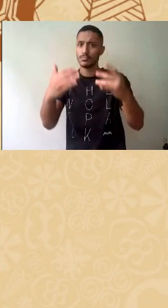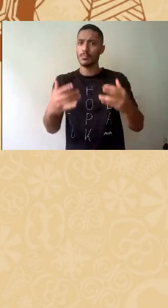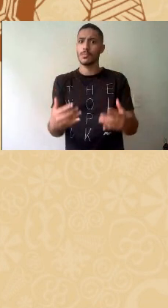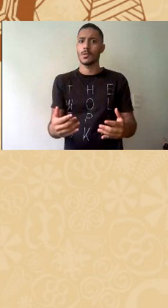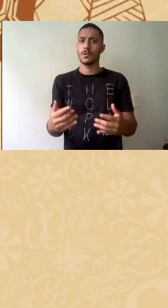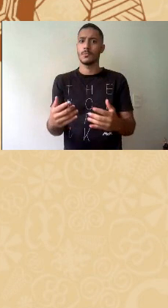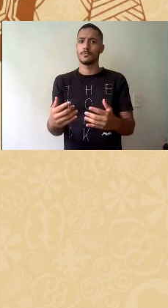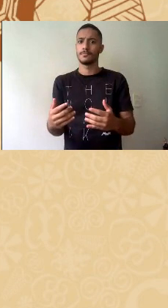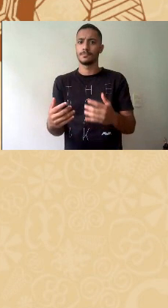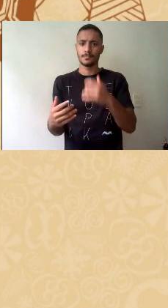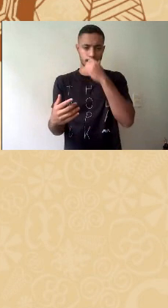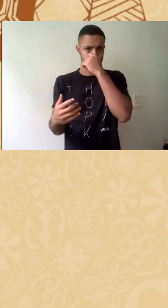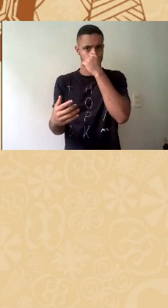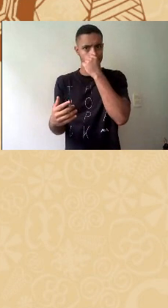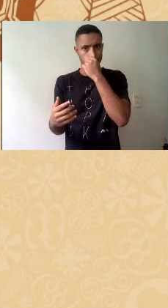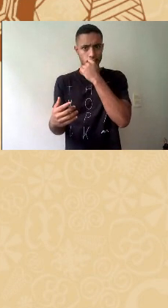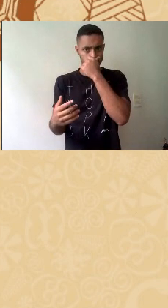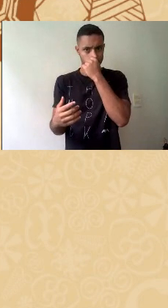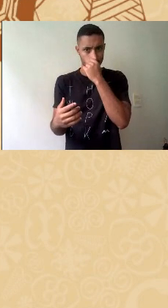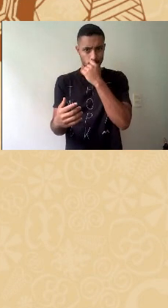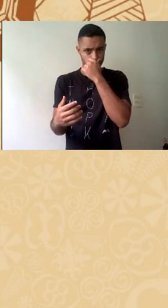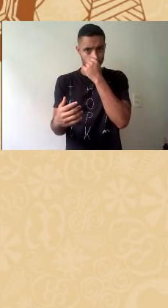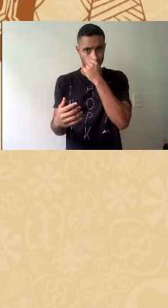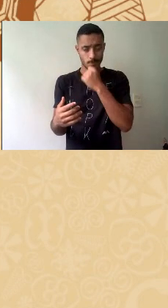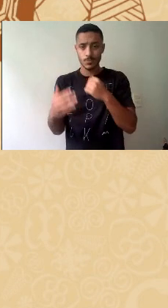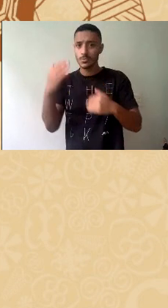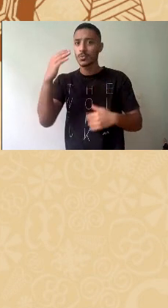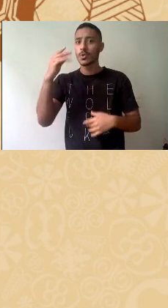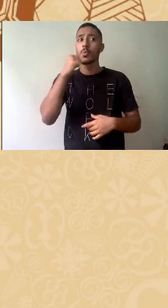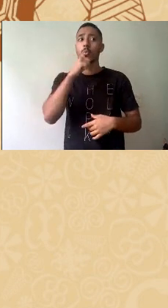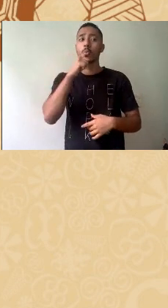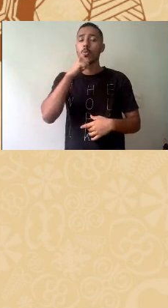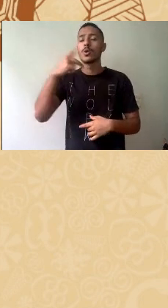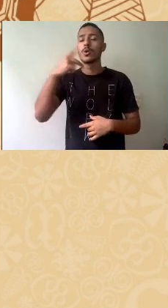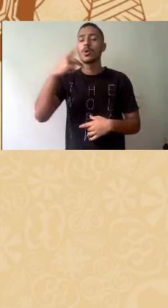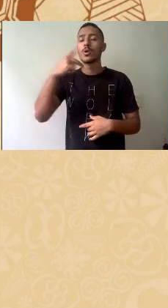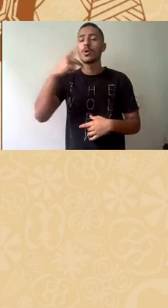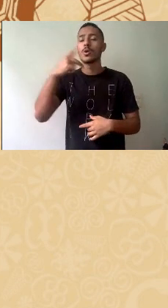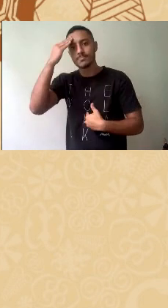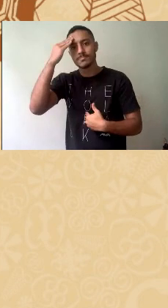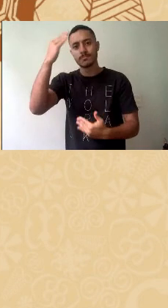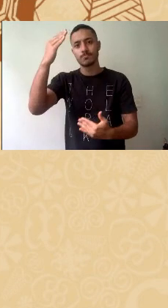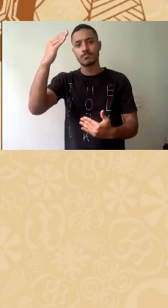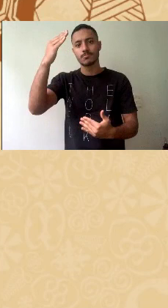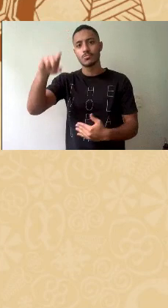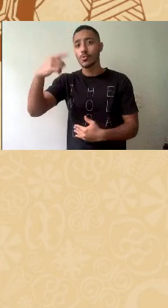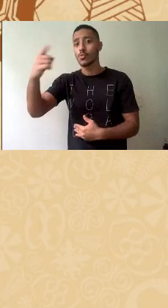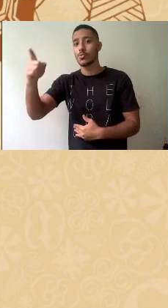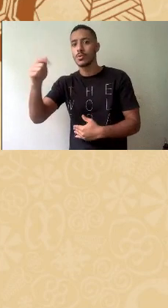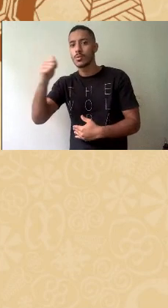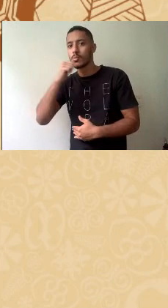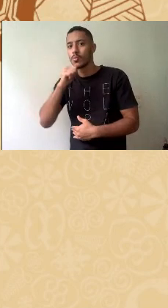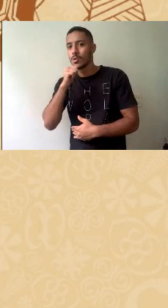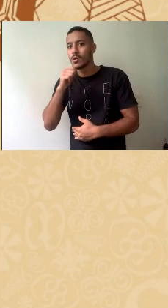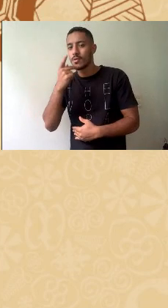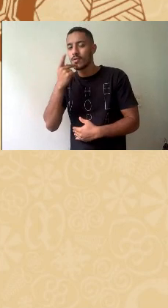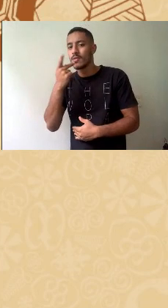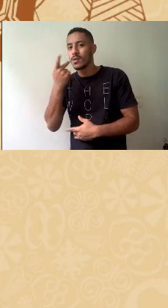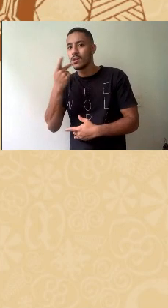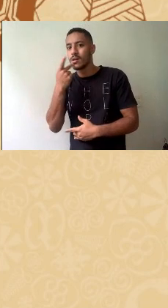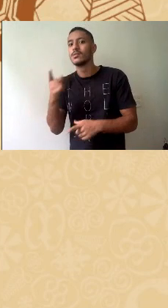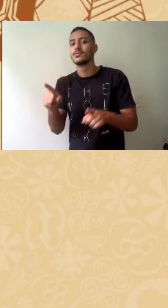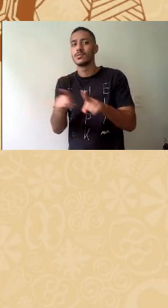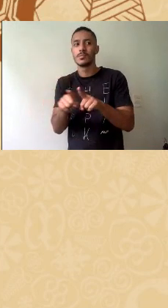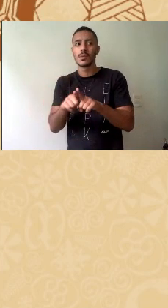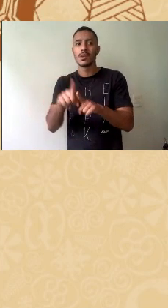É isso, gente. Obrigada. Vou passar para a Daiane, acho que essa sequência,